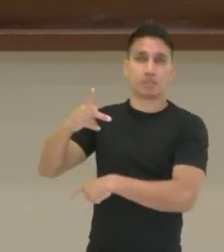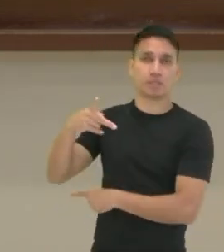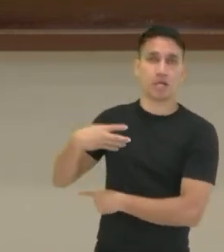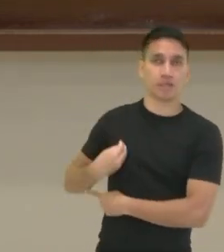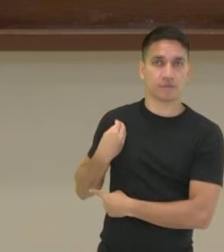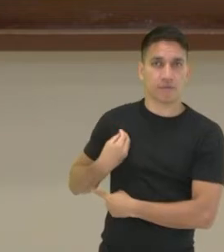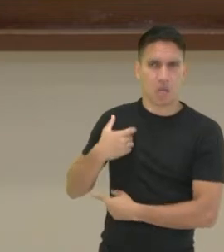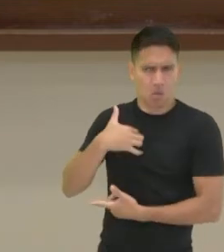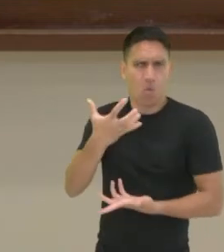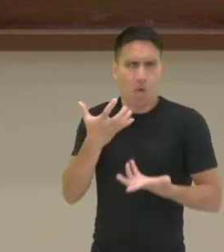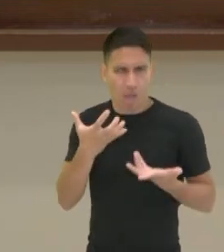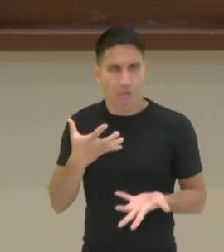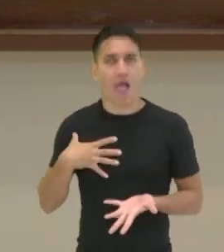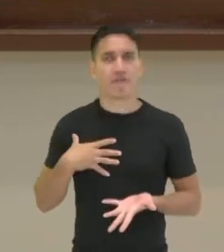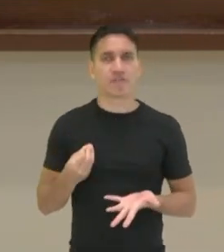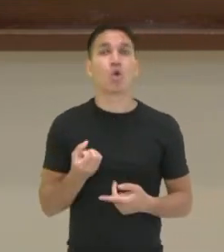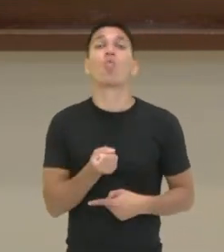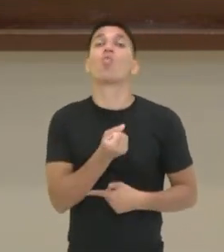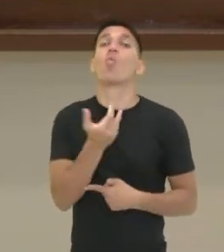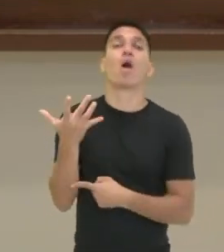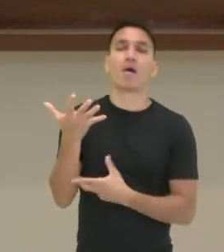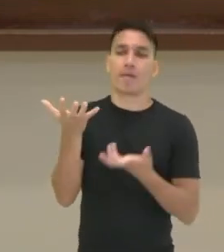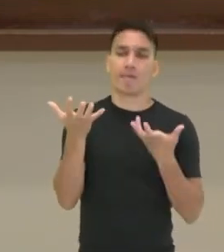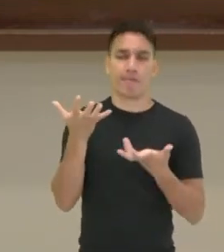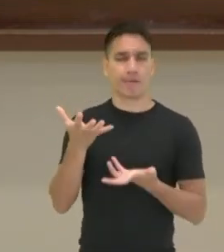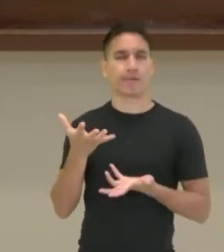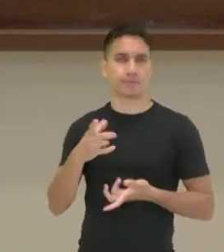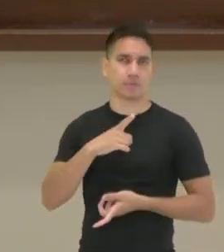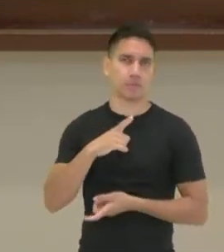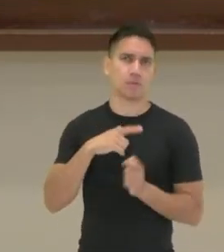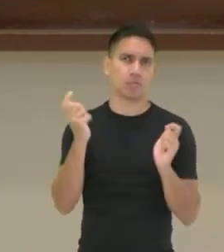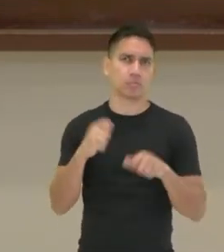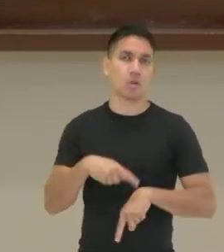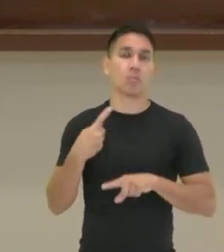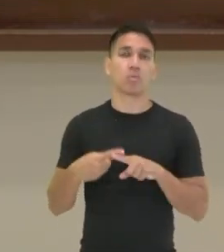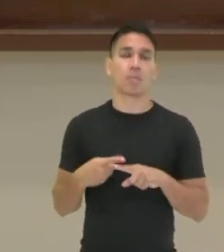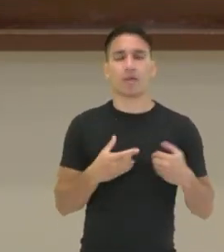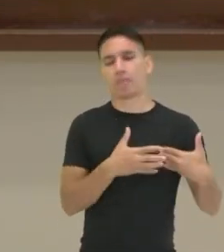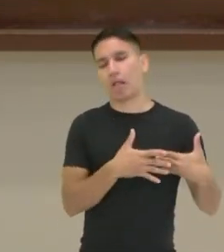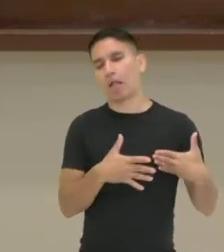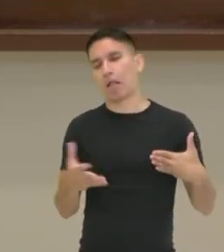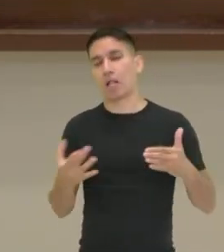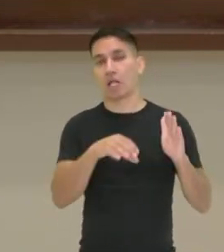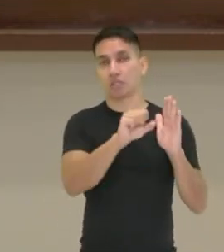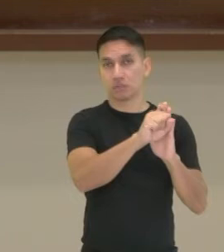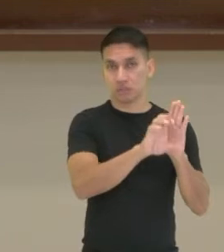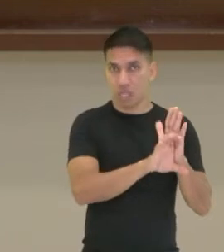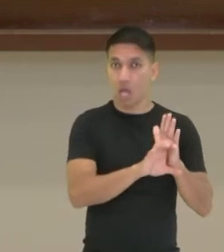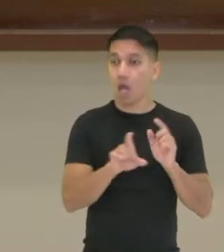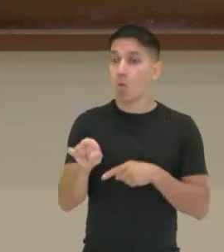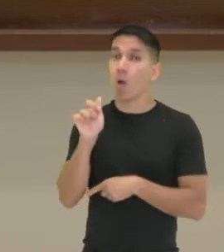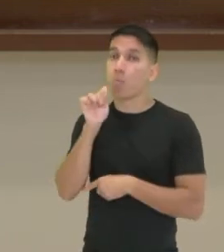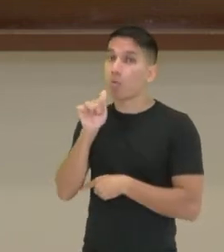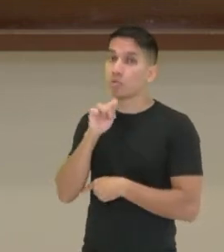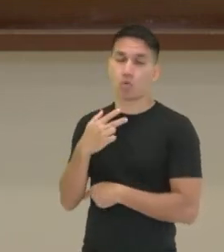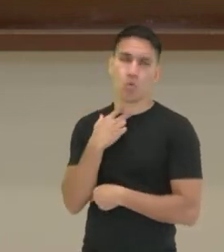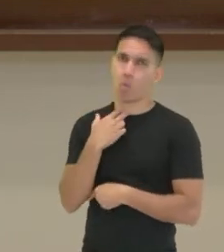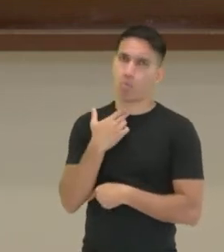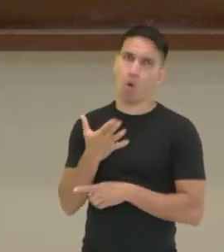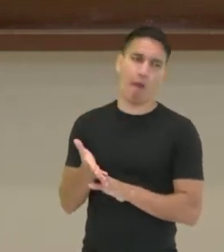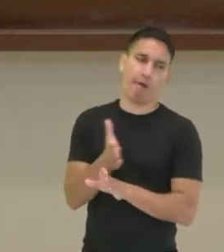ou não ter filhos, quantos filhos eu quero ter, já que por muitos séculos a mulher não podia escolher, né? No século